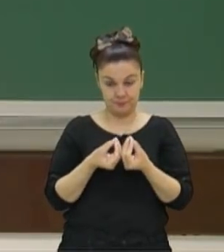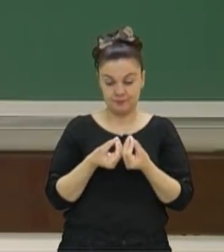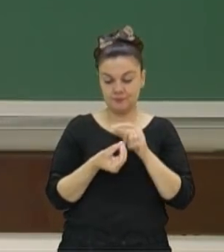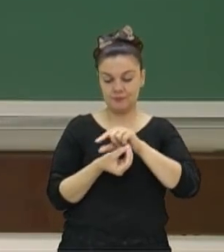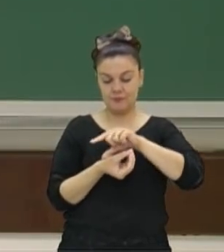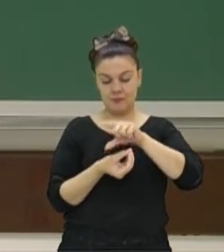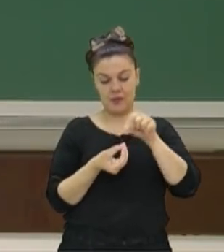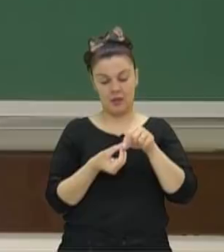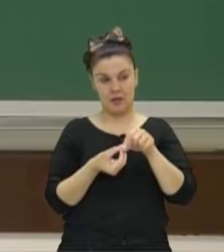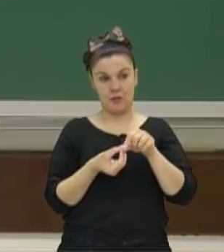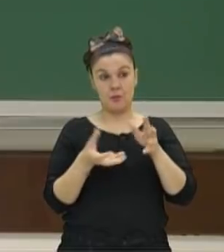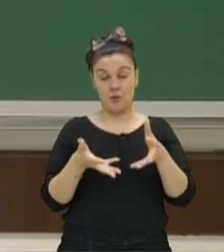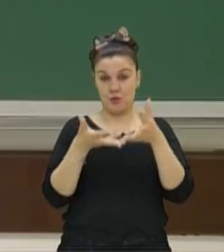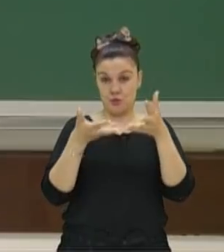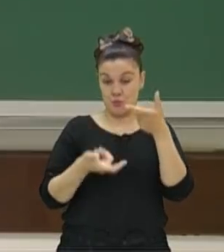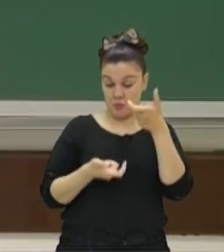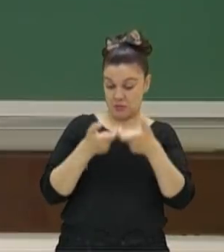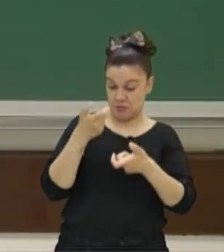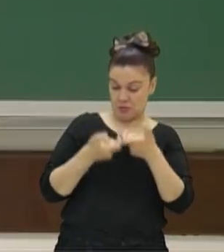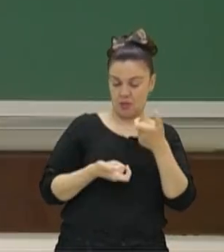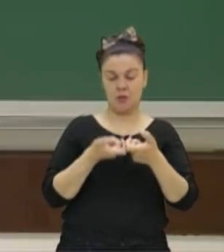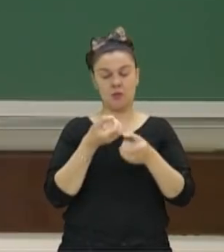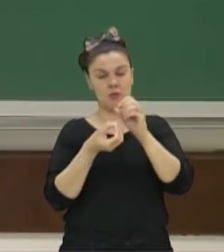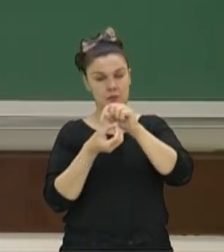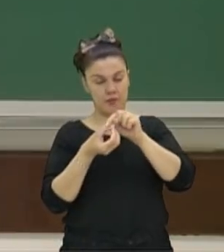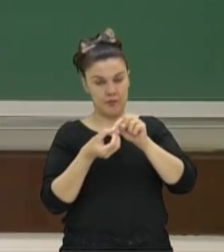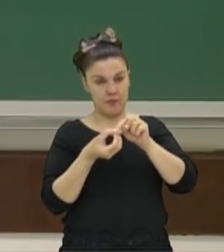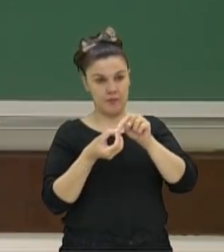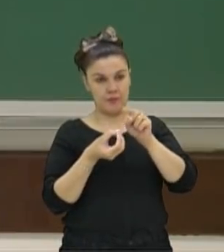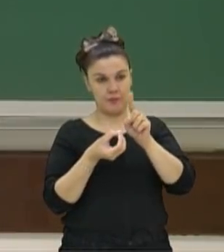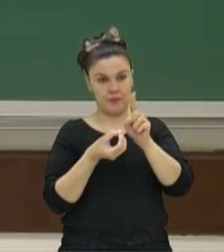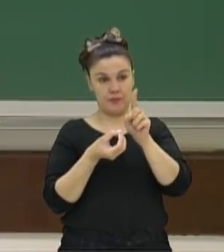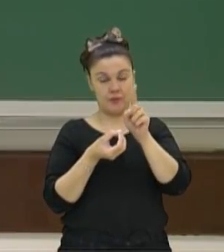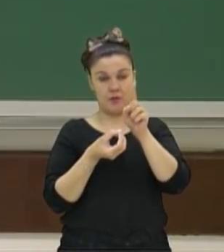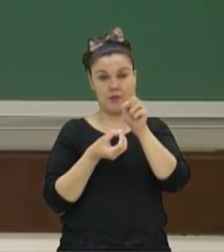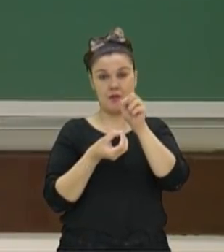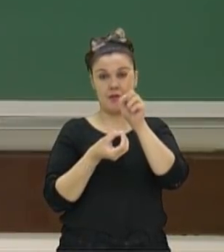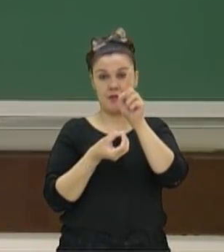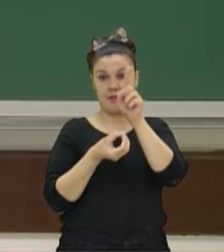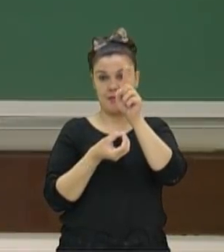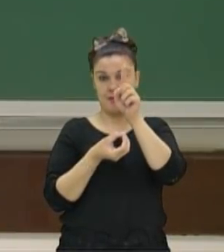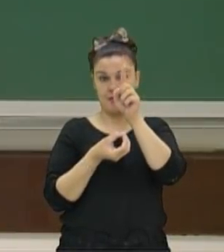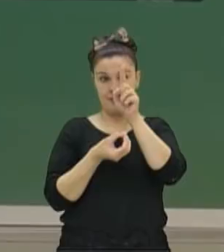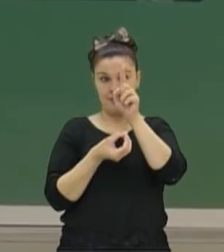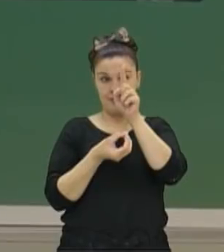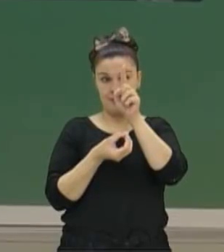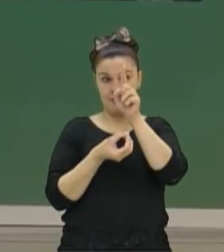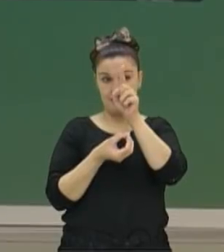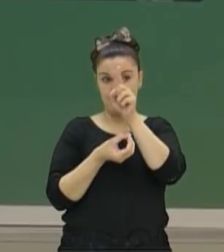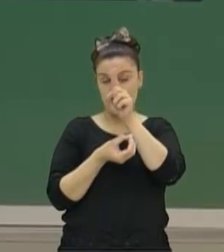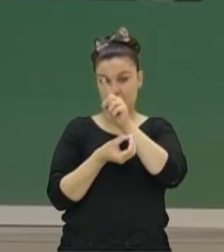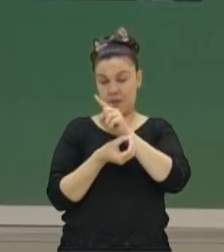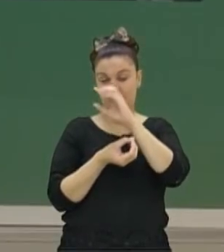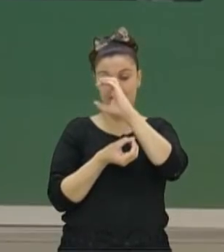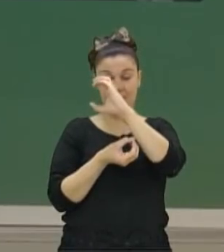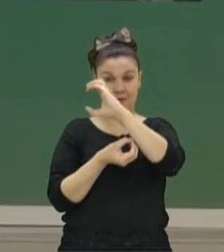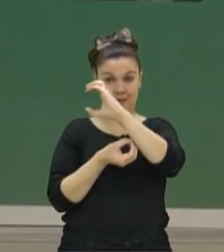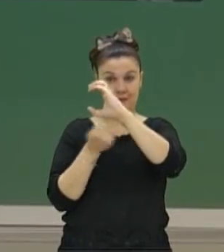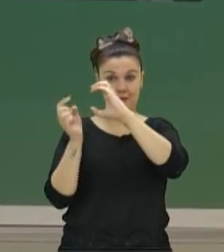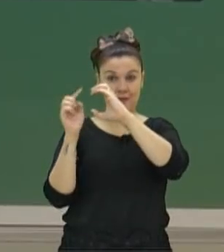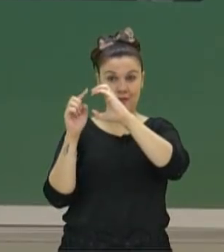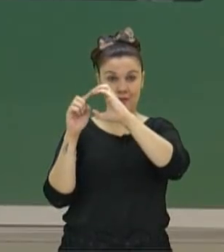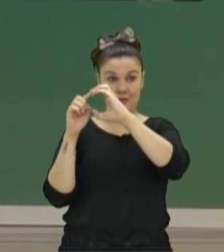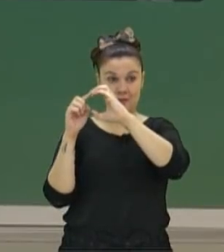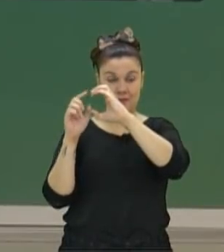epidídimos. Quando há um estímulo sexual, eles são lançados, então, percorrendo aqui os ductos deferentes, passam